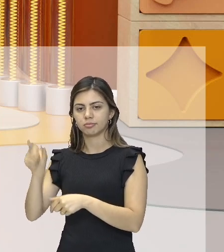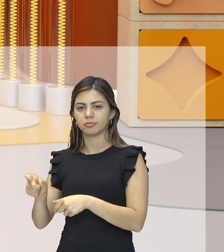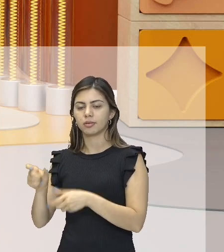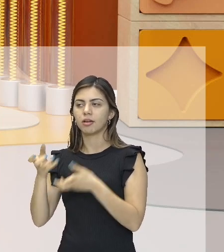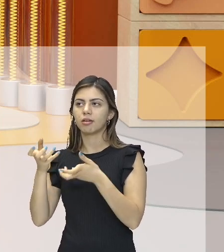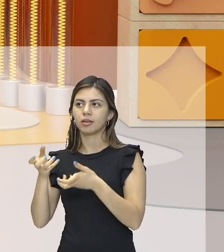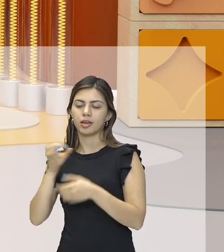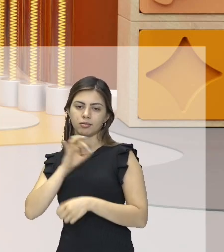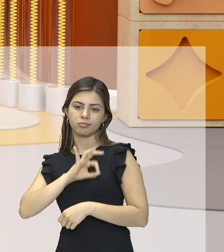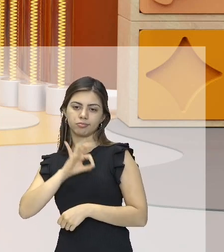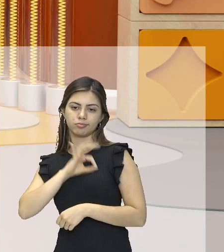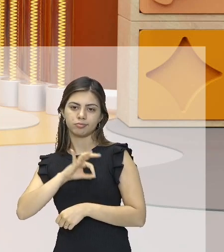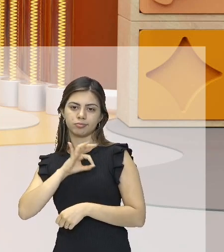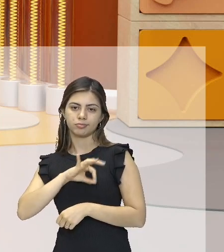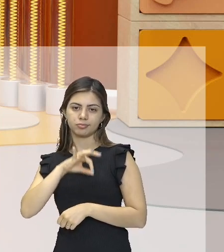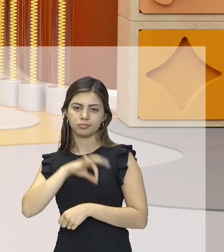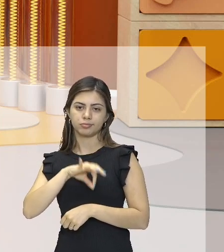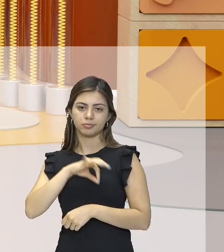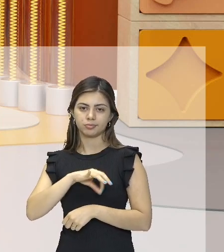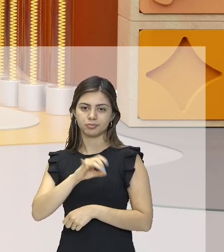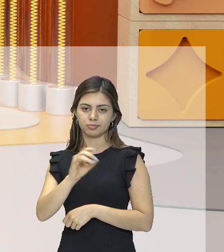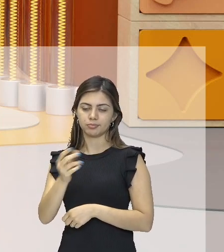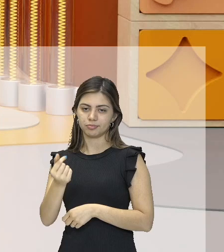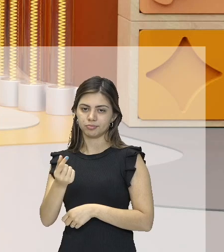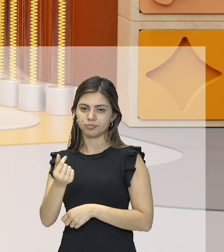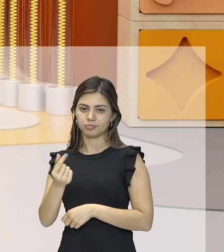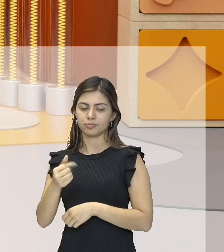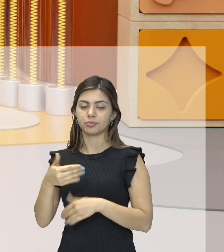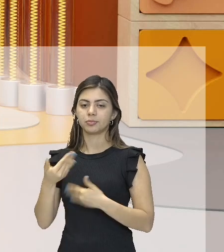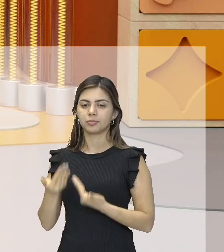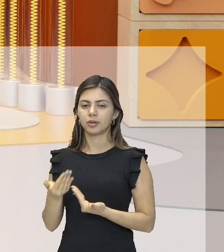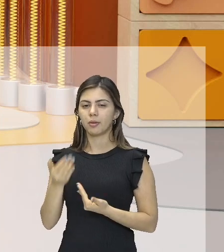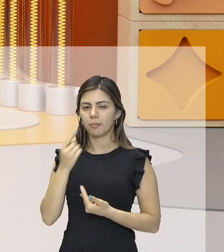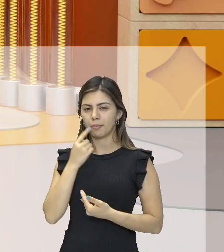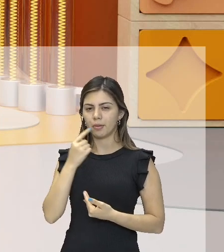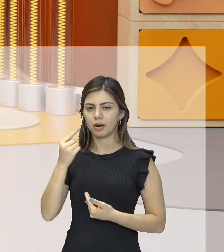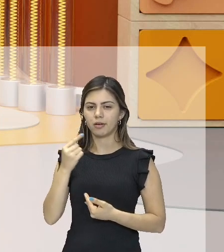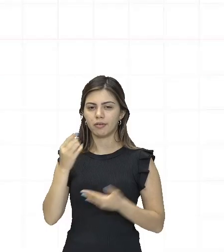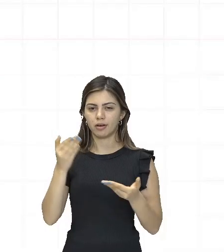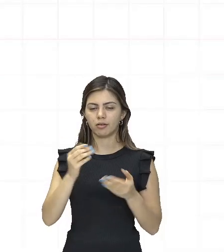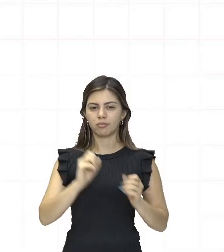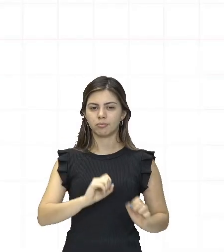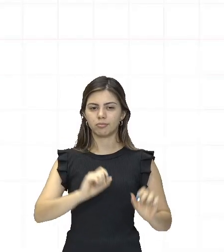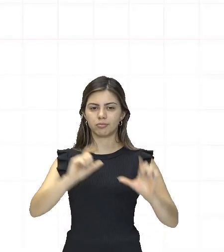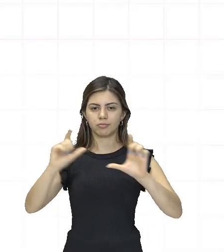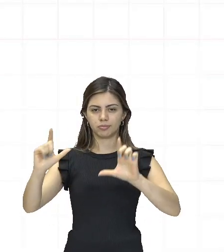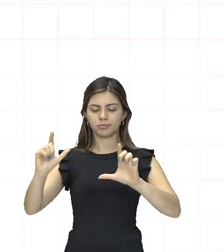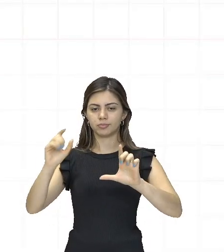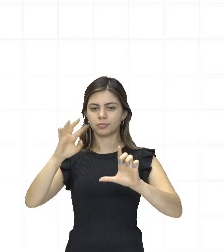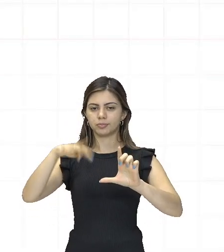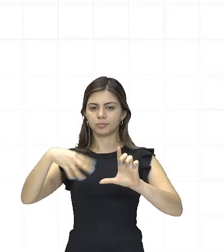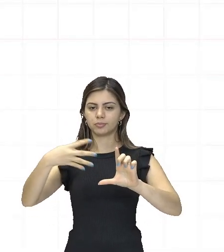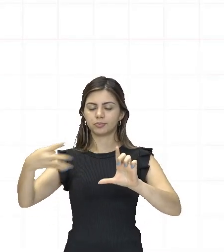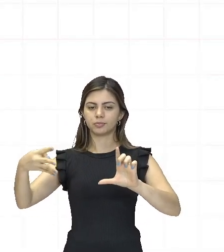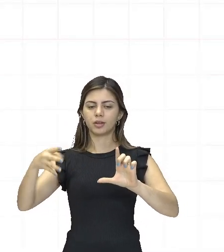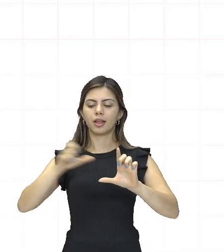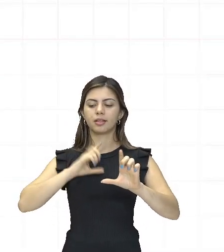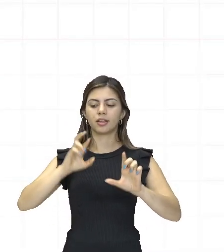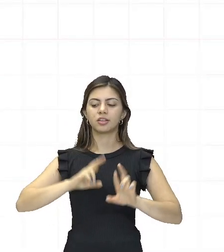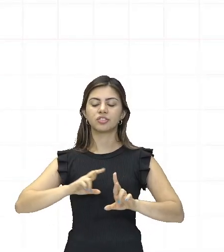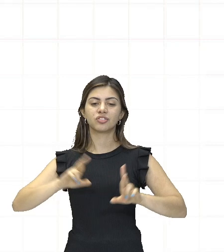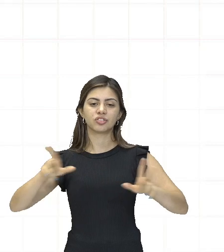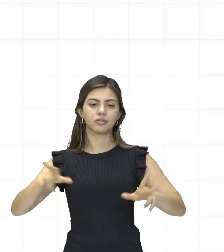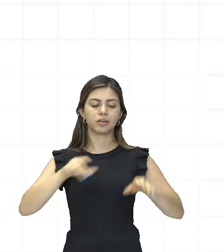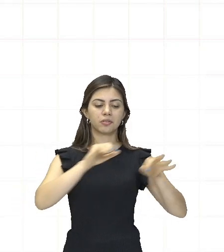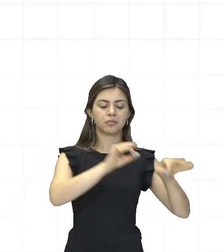de um salário, né, de uma remuneração. Mas vamos observar no quadro a seguir, na tabela, a diferença